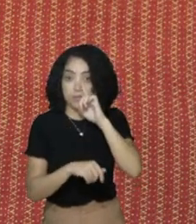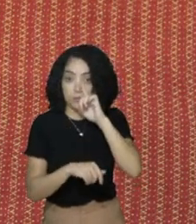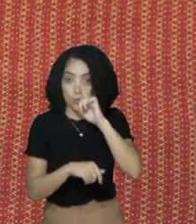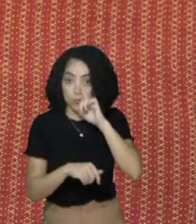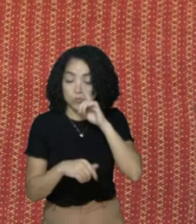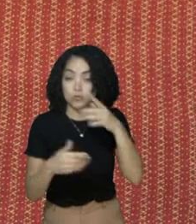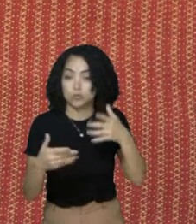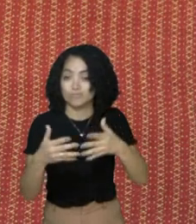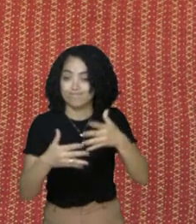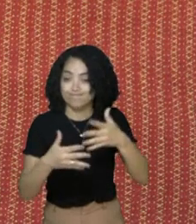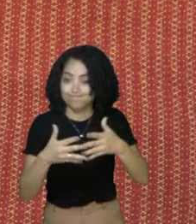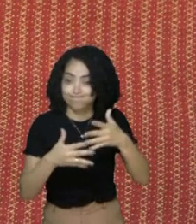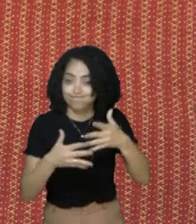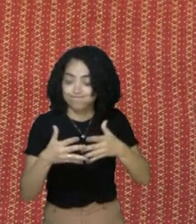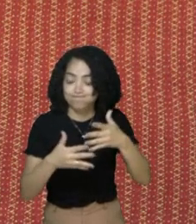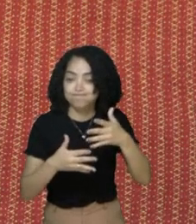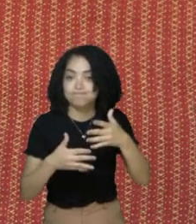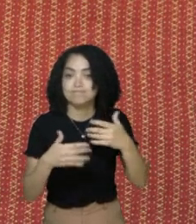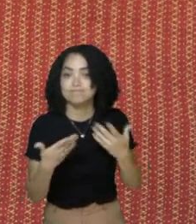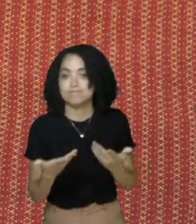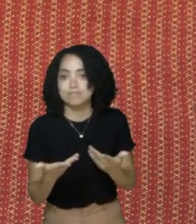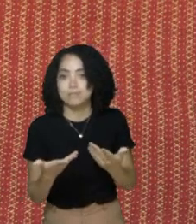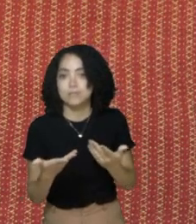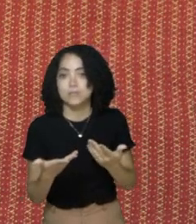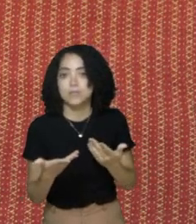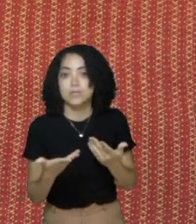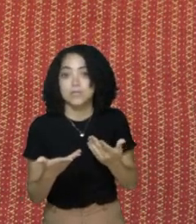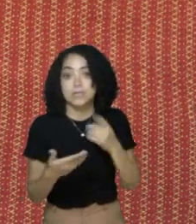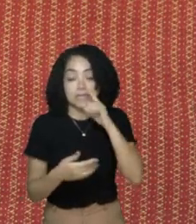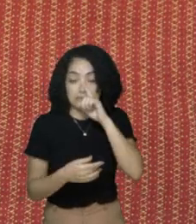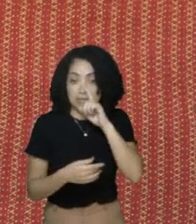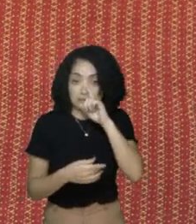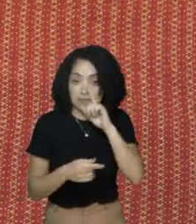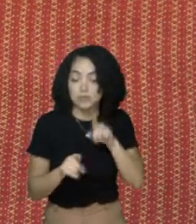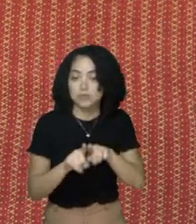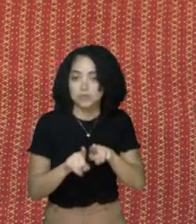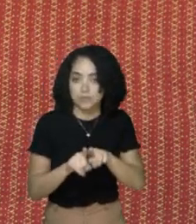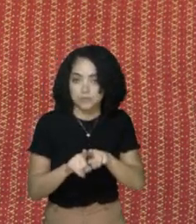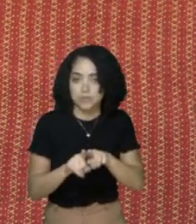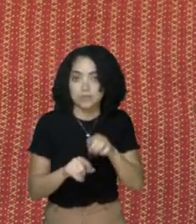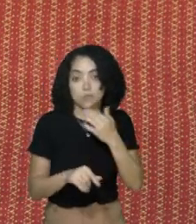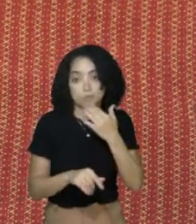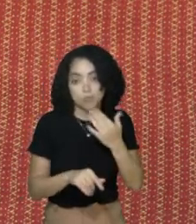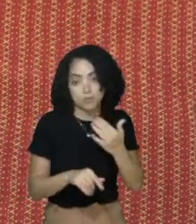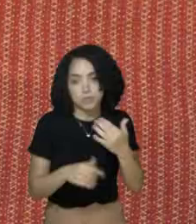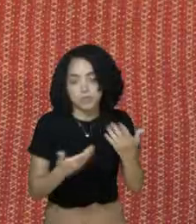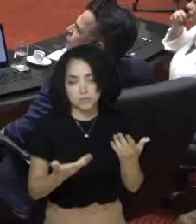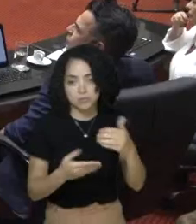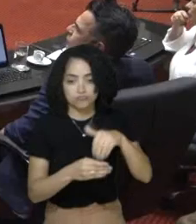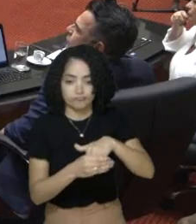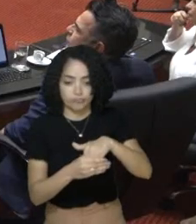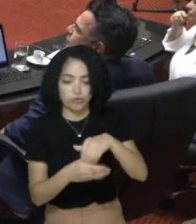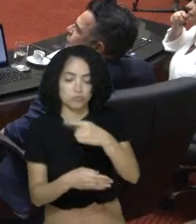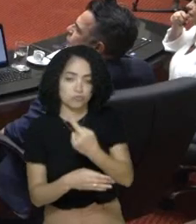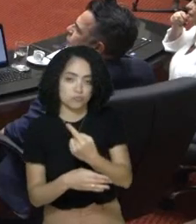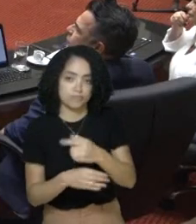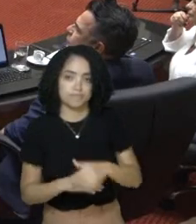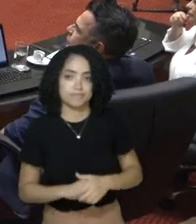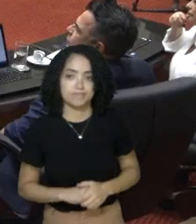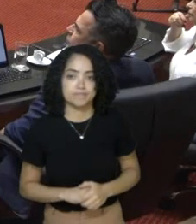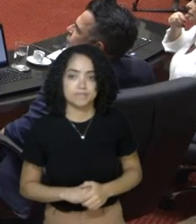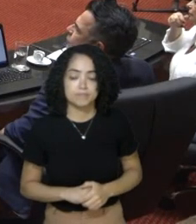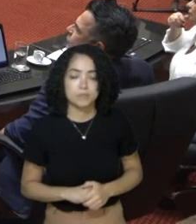de competência, realmente, e risco. Por isso, o PSDB encaminha voto 1. Senhores